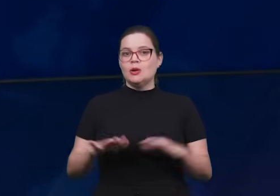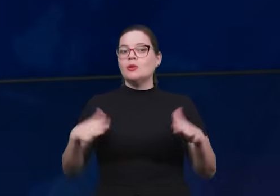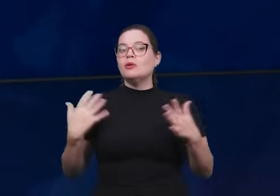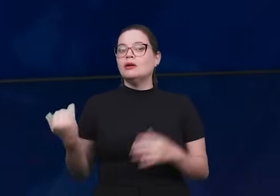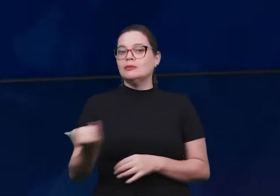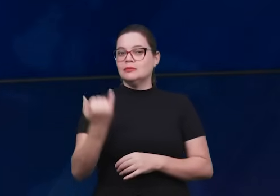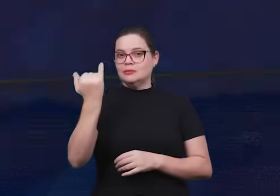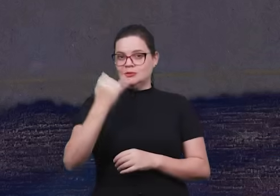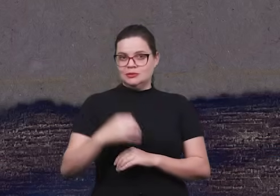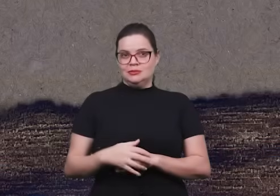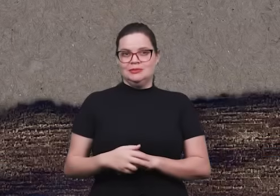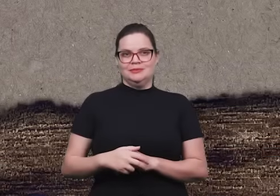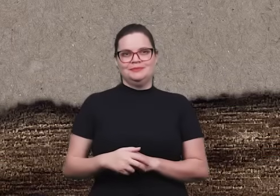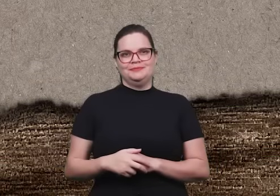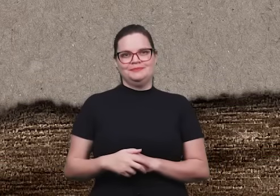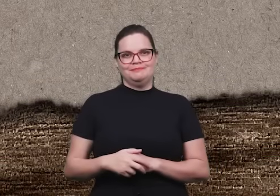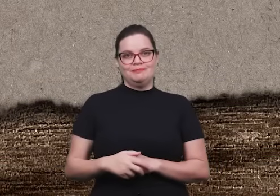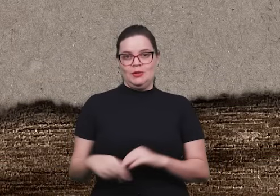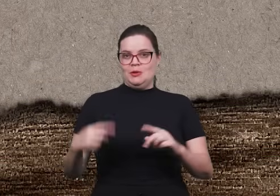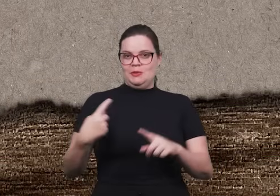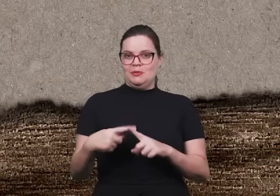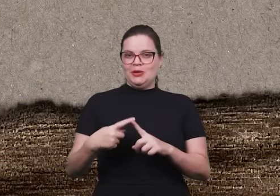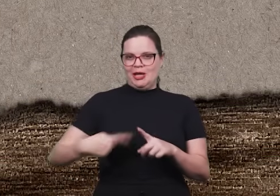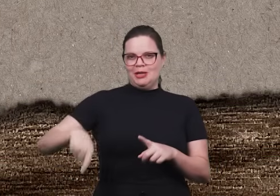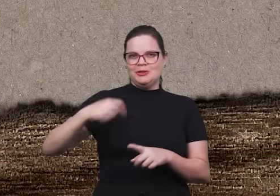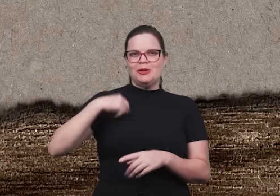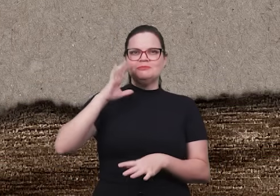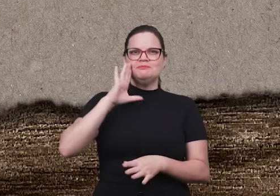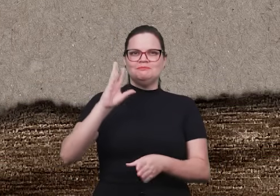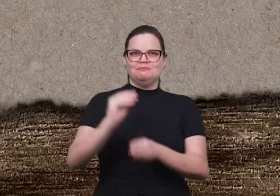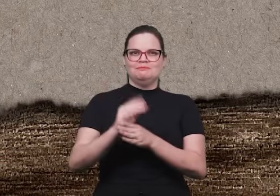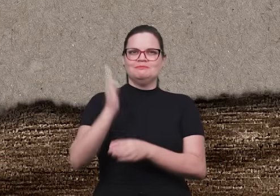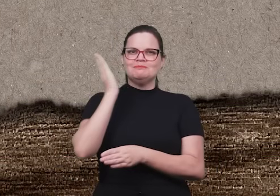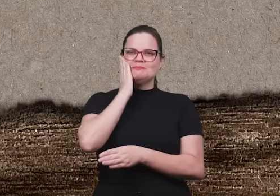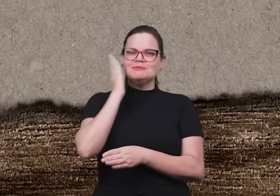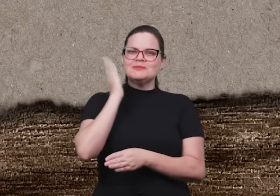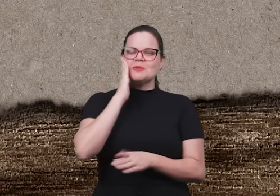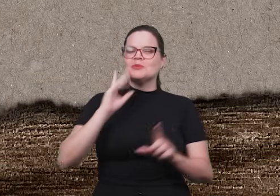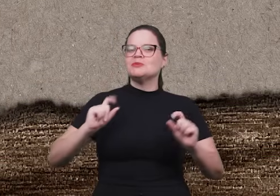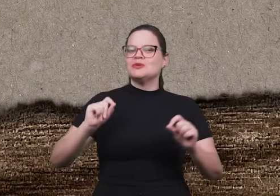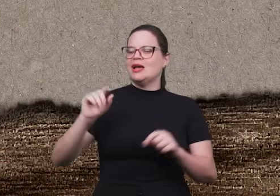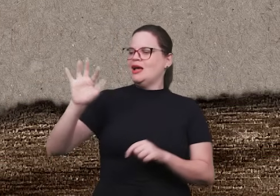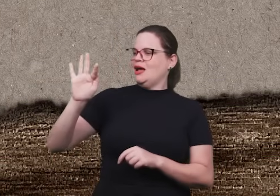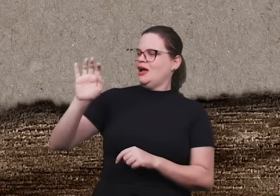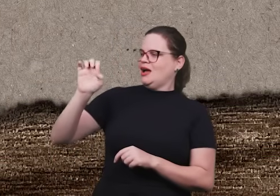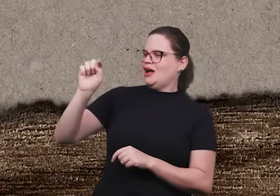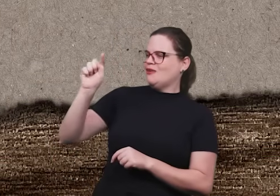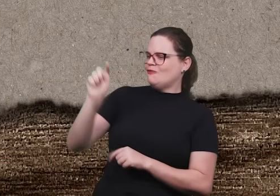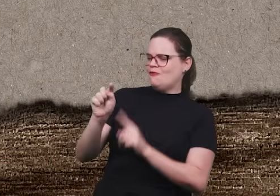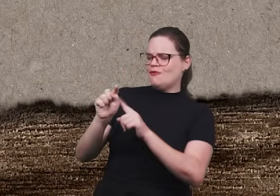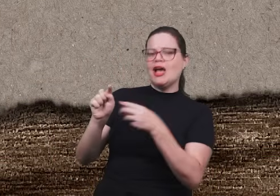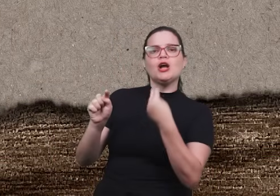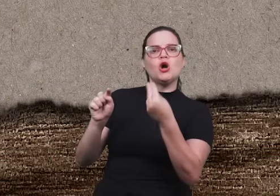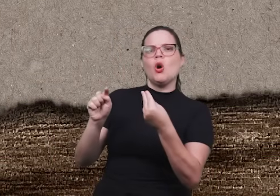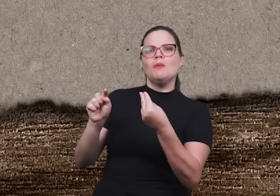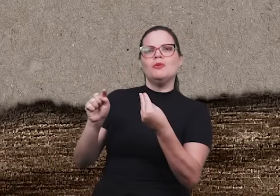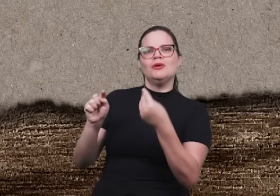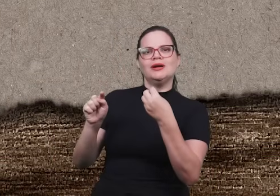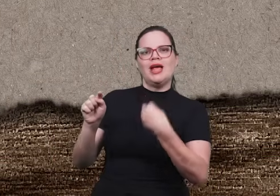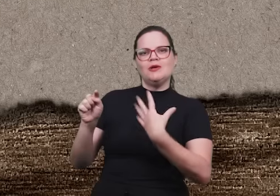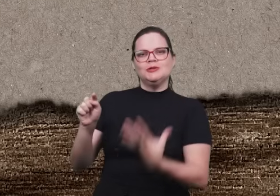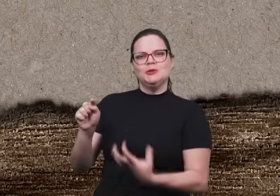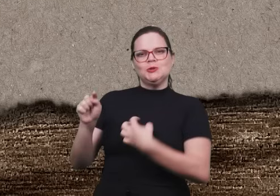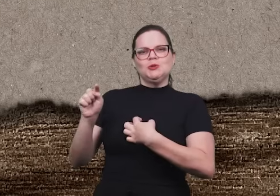é que, de sorte que a fé vem pelo ouvir, e o ouvir